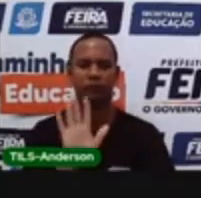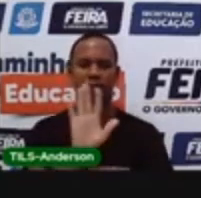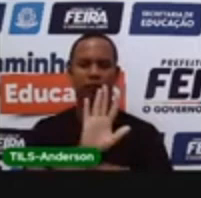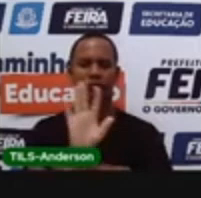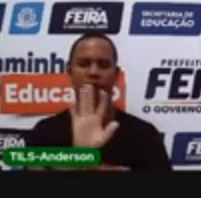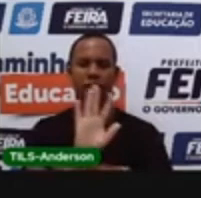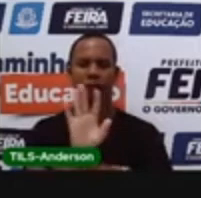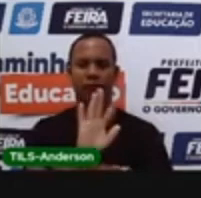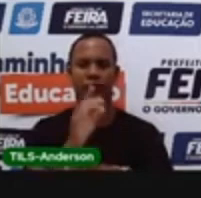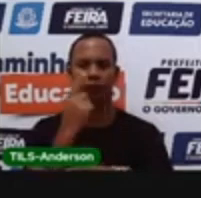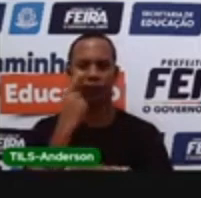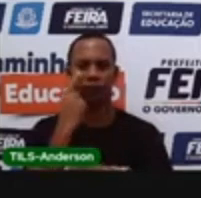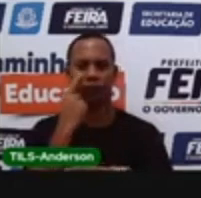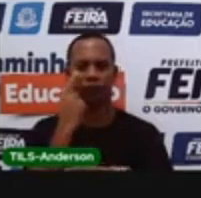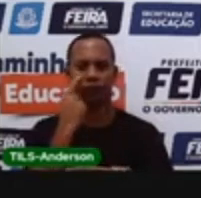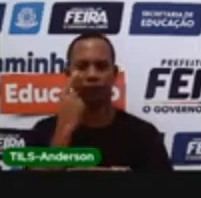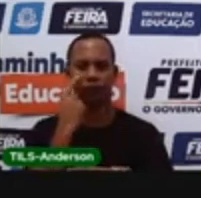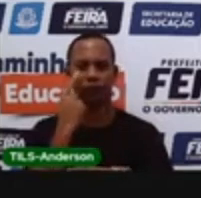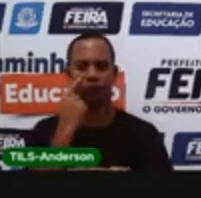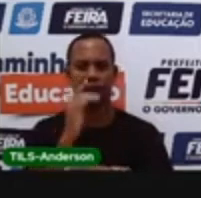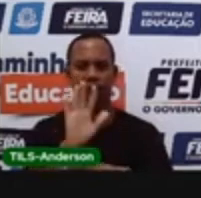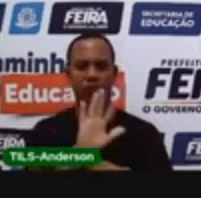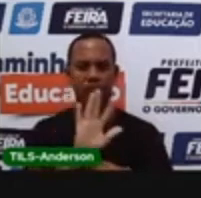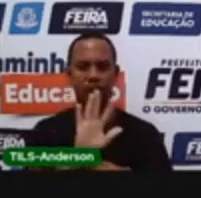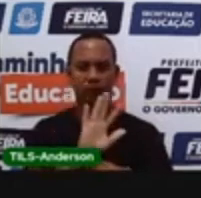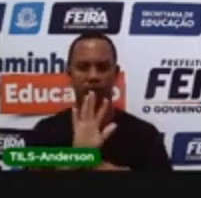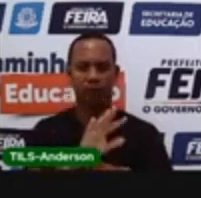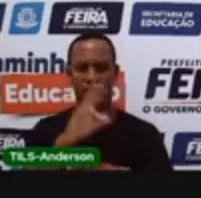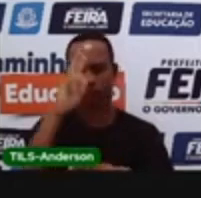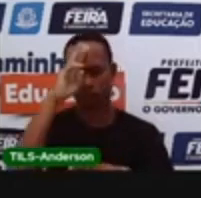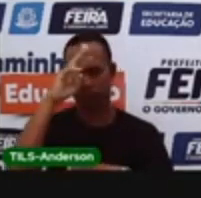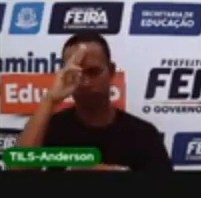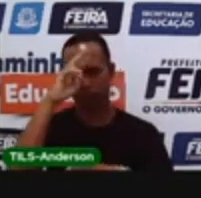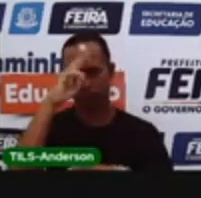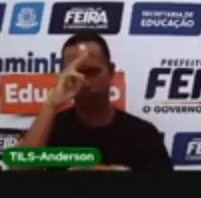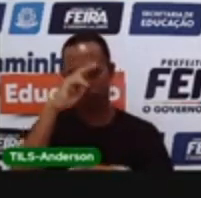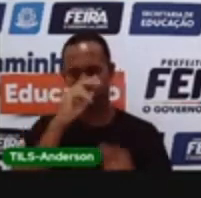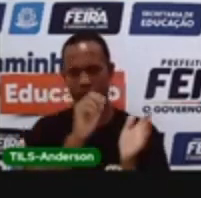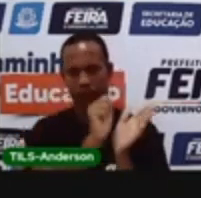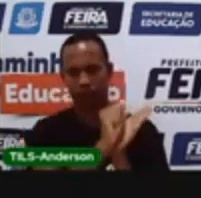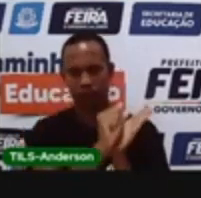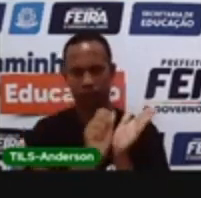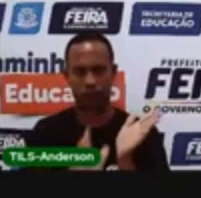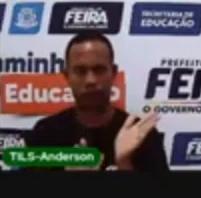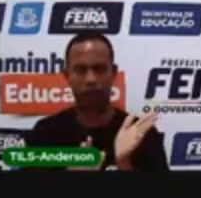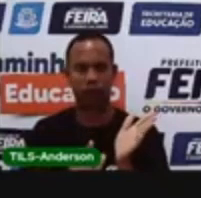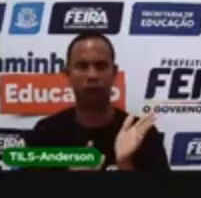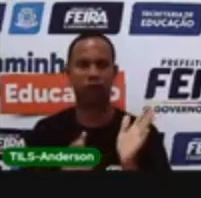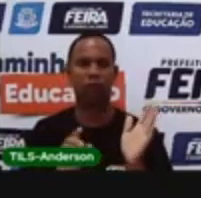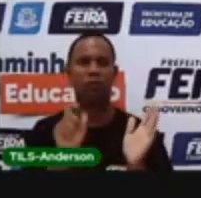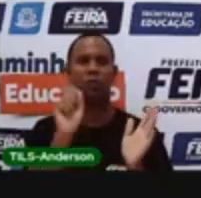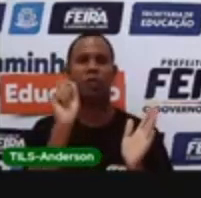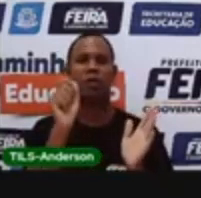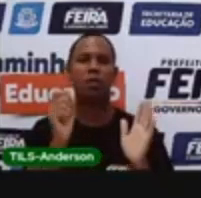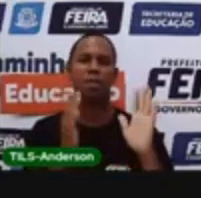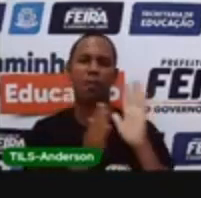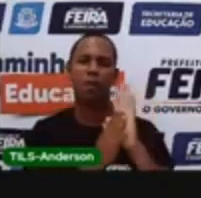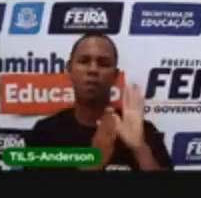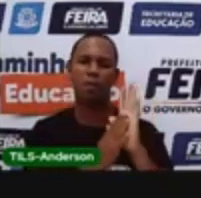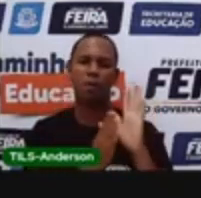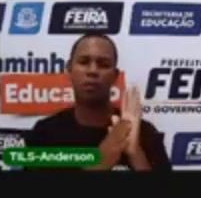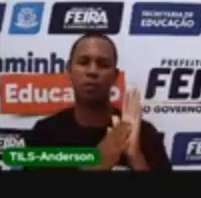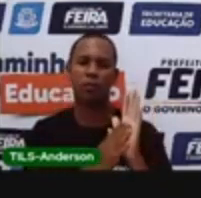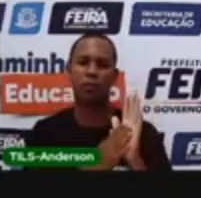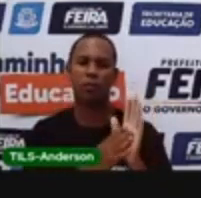vídeo, a Pró vai relembrar aquilo que ela diz em todas as aulas. Essa atividade é uma atividade proposta, tá, para o terceiro